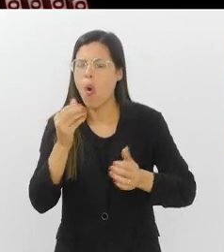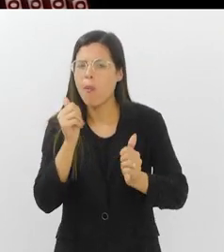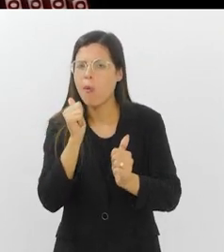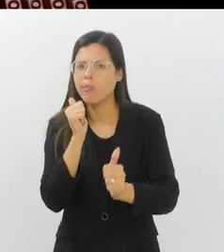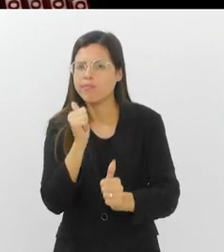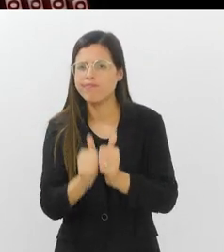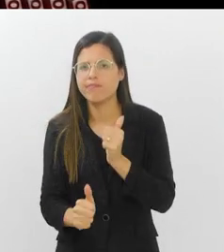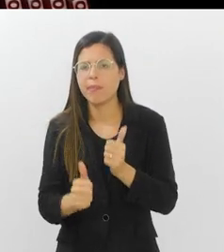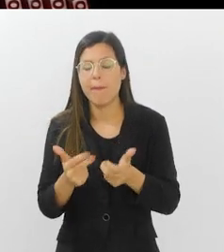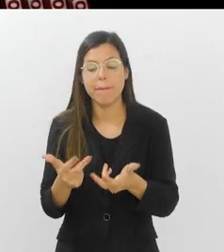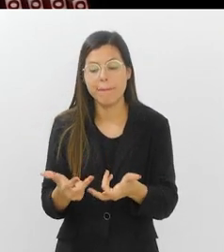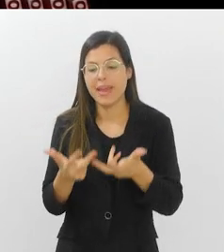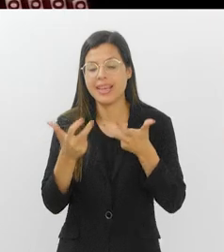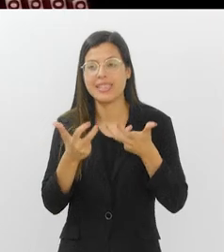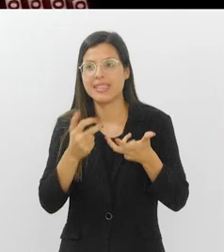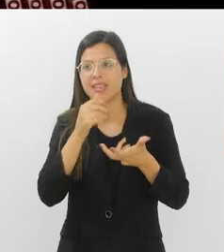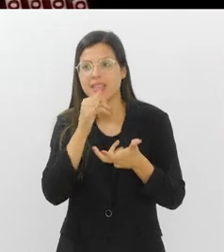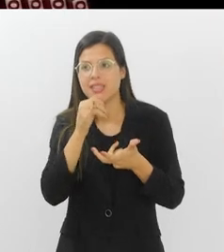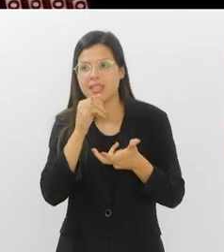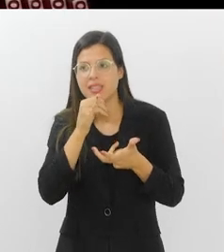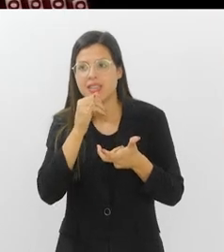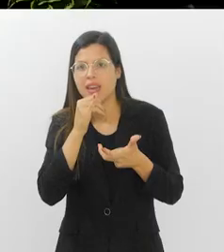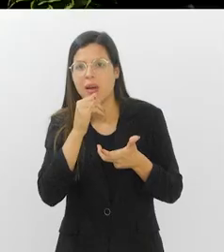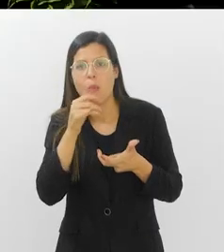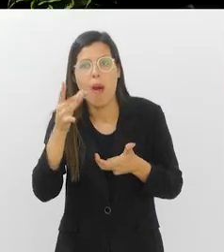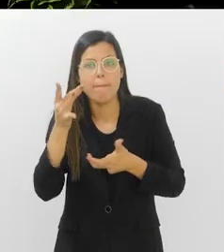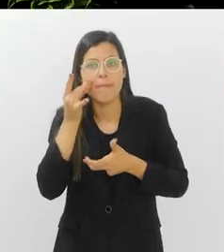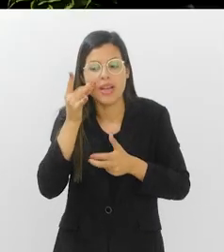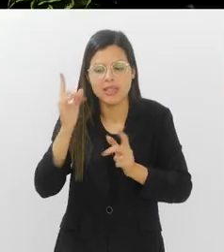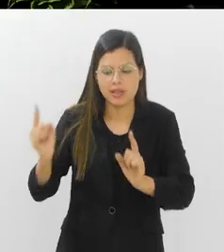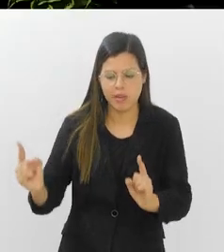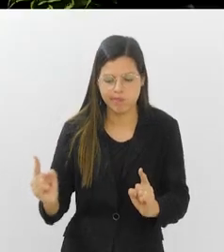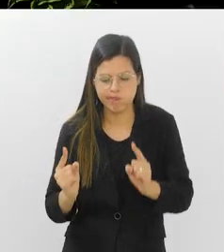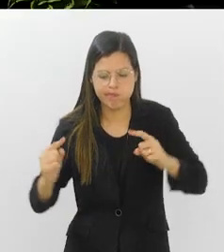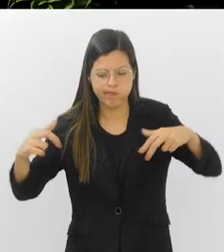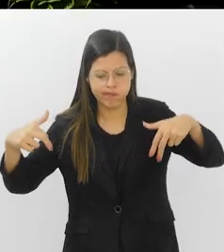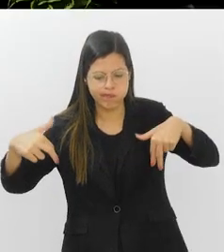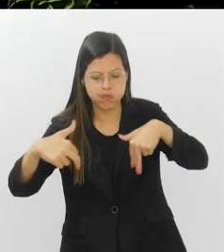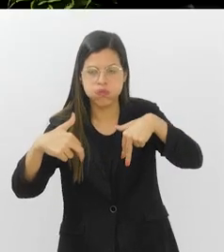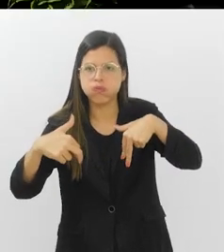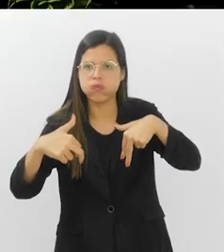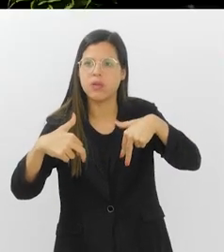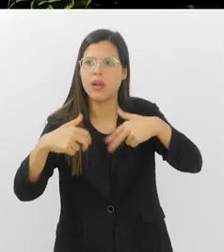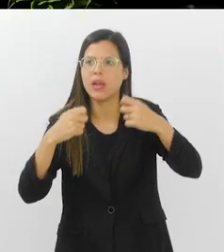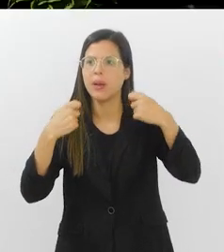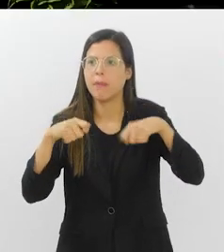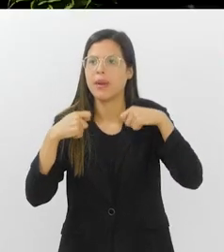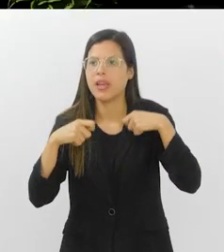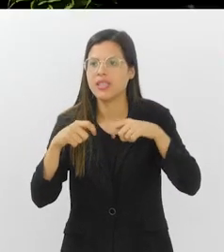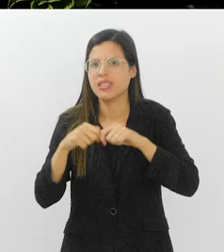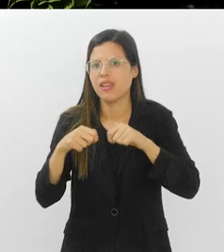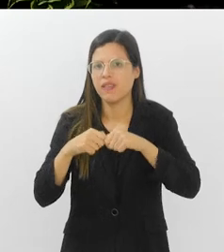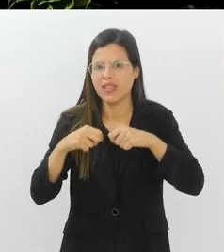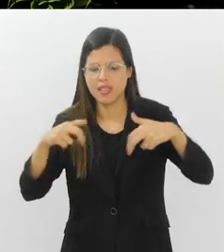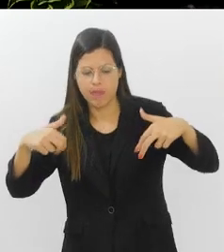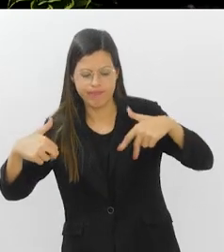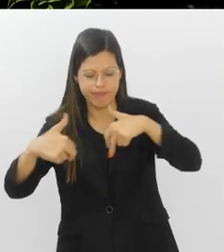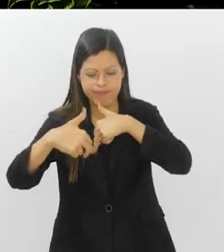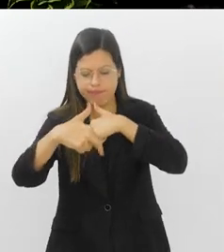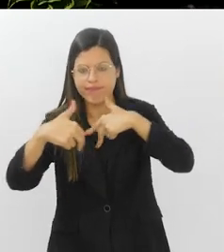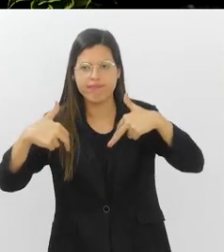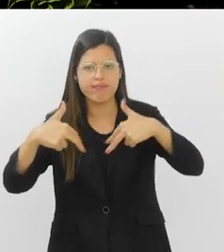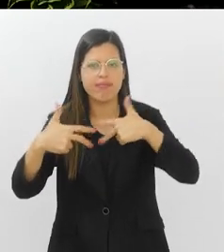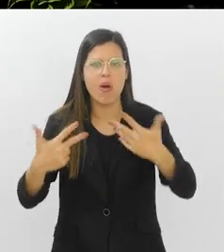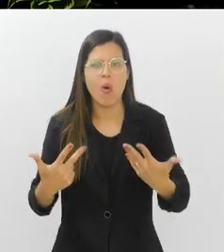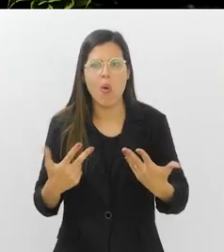mas como o jogador e percebe por exemplo a presença do outro jogador aquele que ele precisa eh fazer